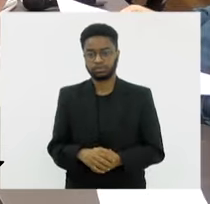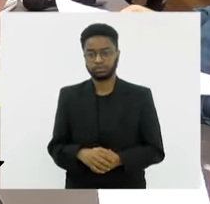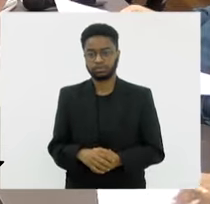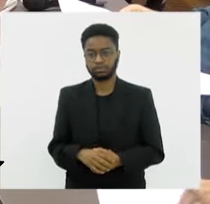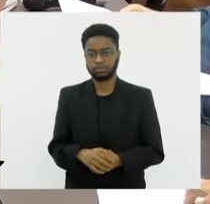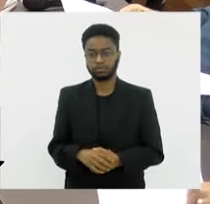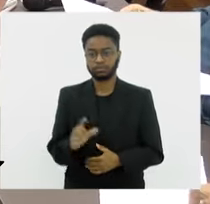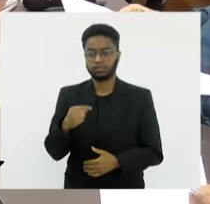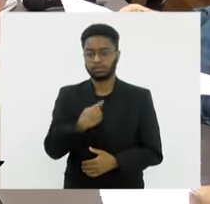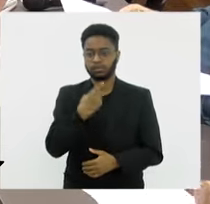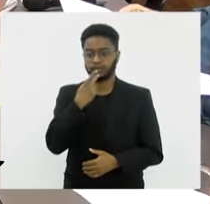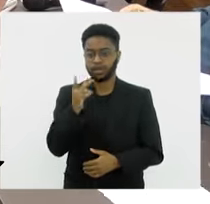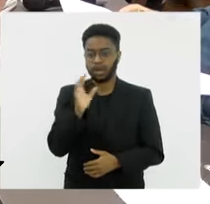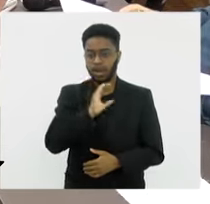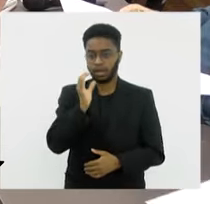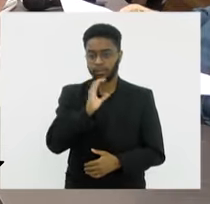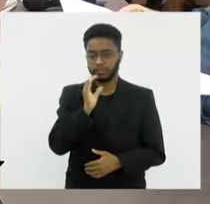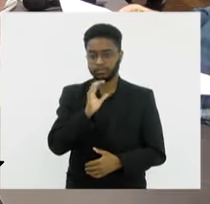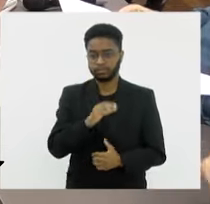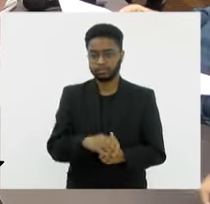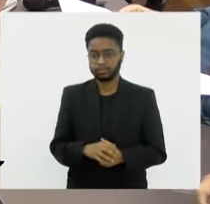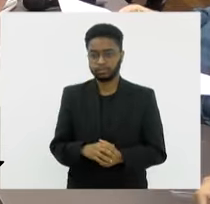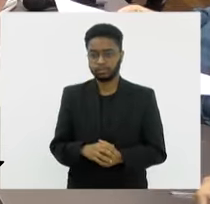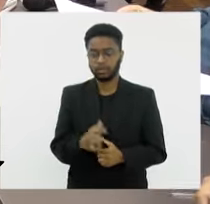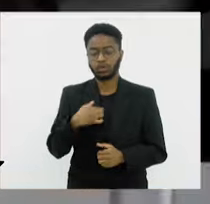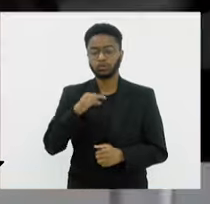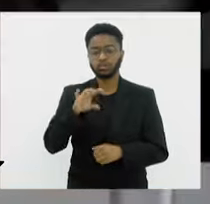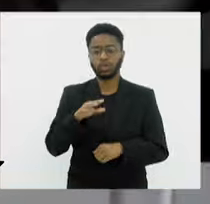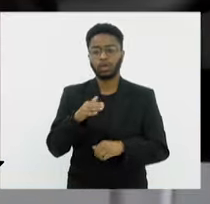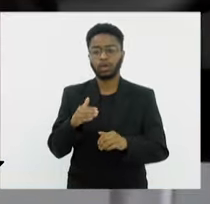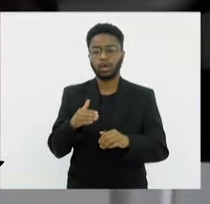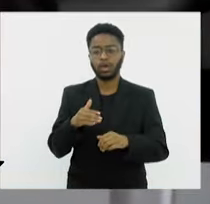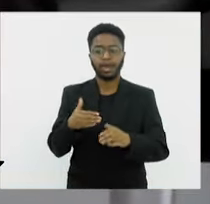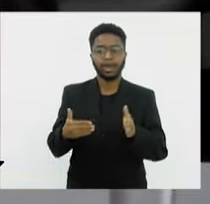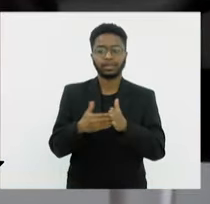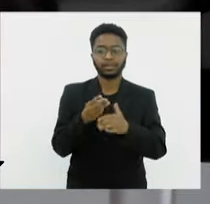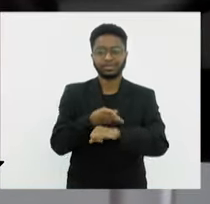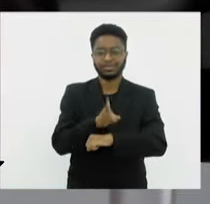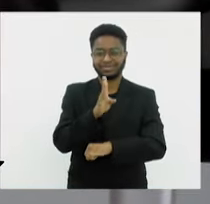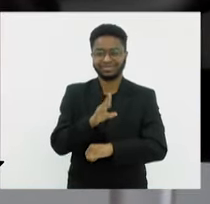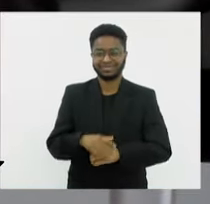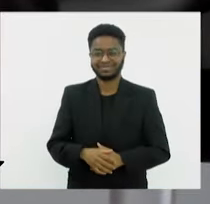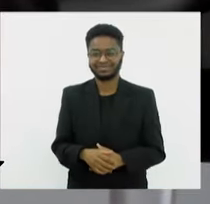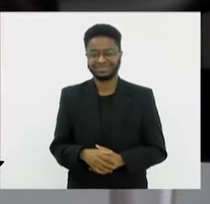para a gente falar rapidamente a questão de presidente, ordem. Só vou ficar aqui até as 15 horas. Perfeito.